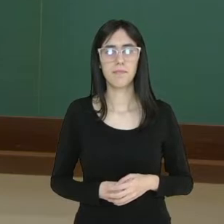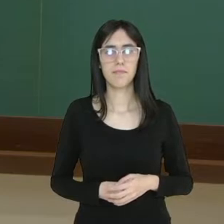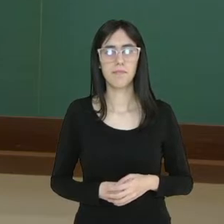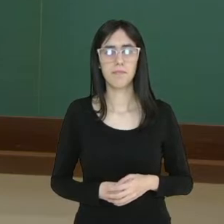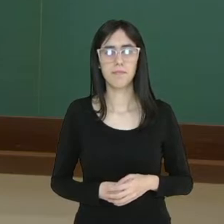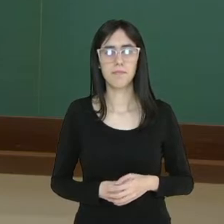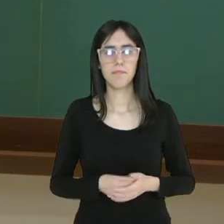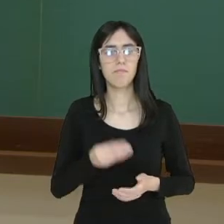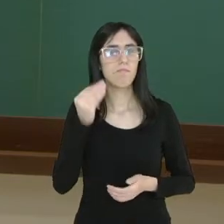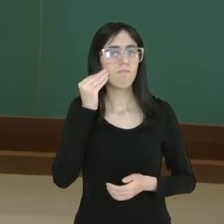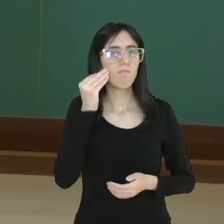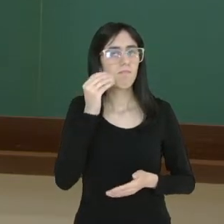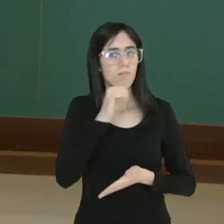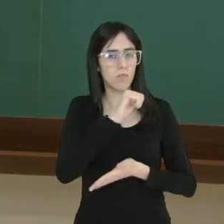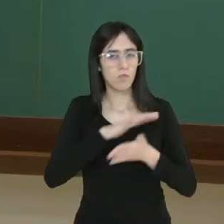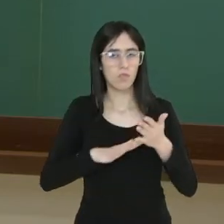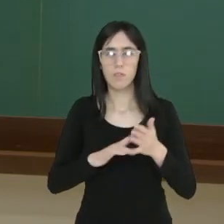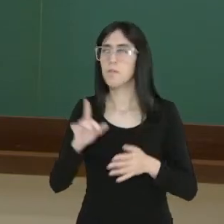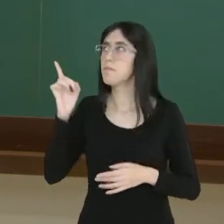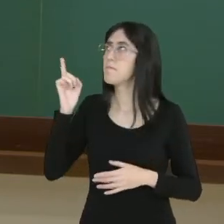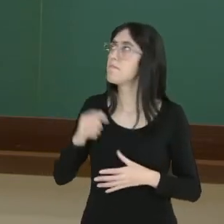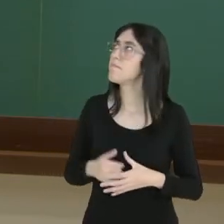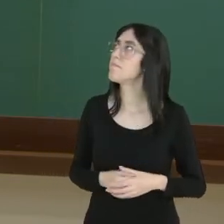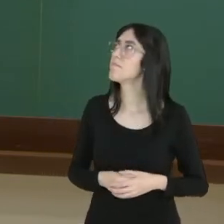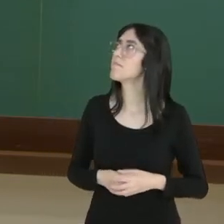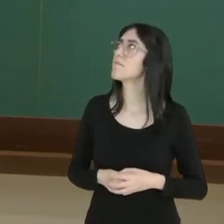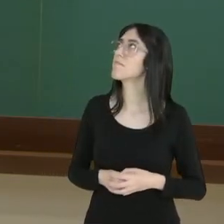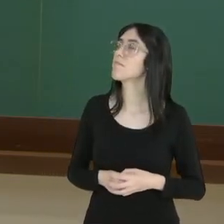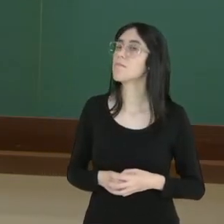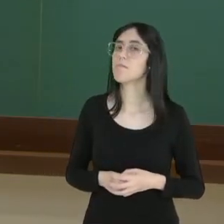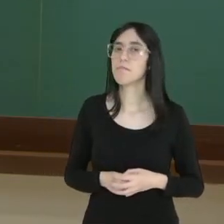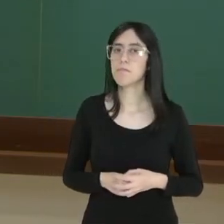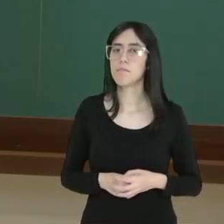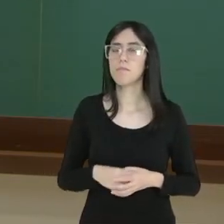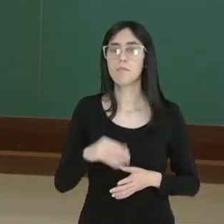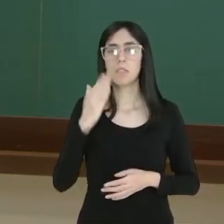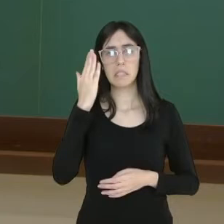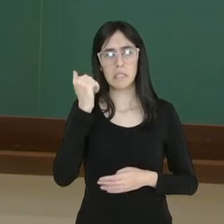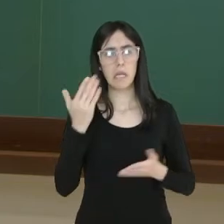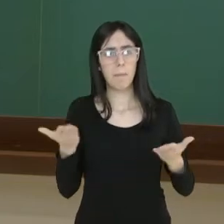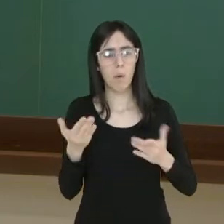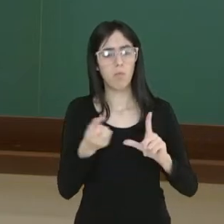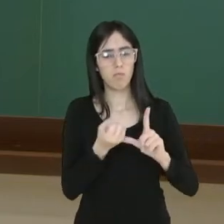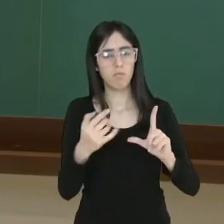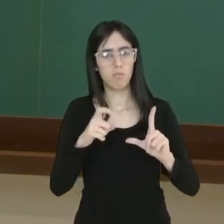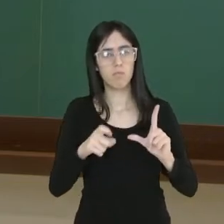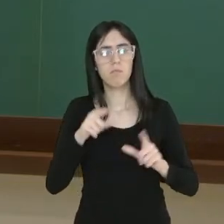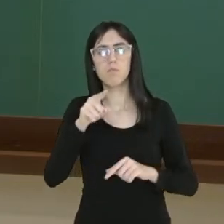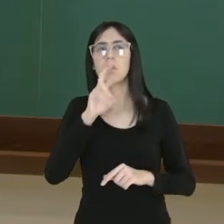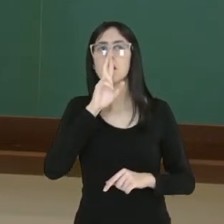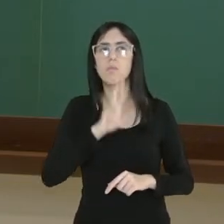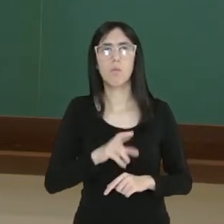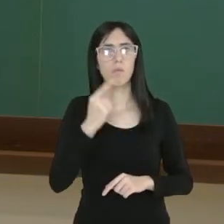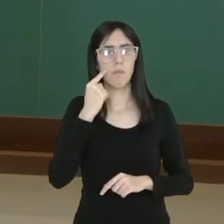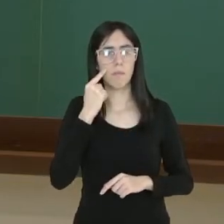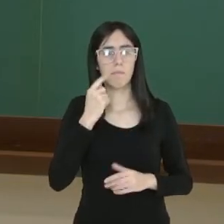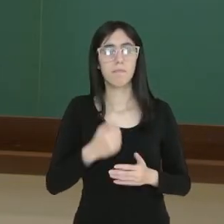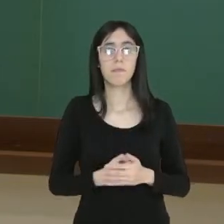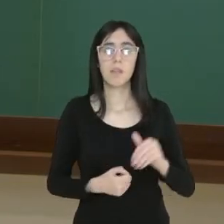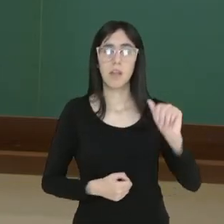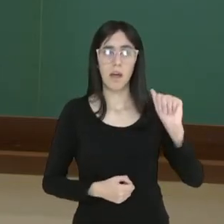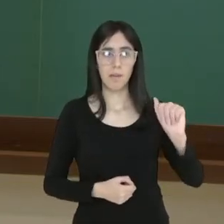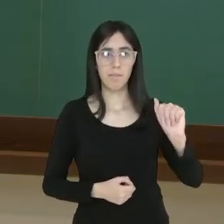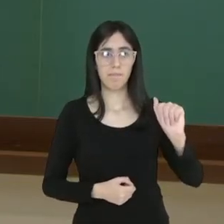E vamos fazer um exercício. Usando a definição de logaritmo, responda às questões. Letra